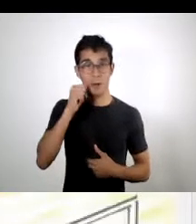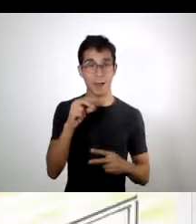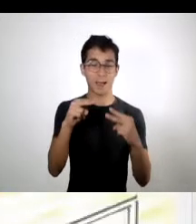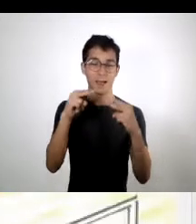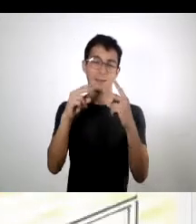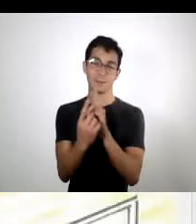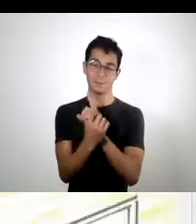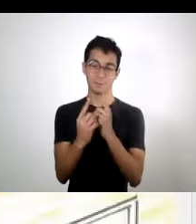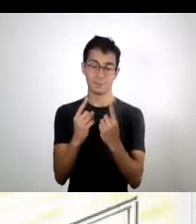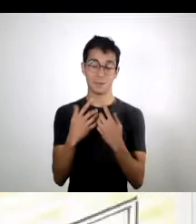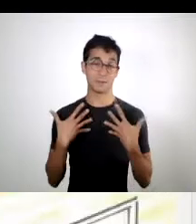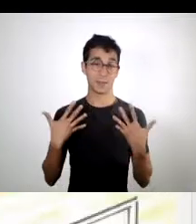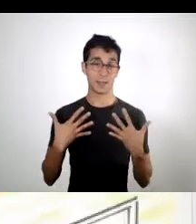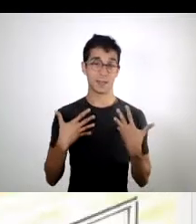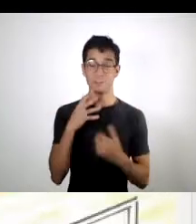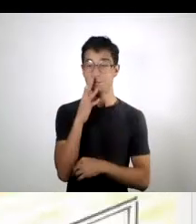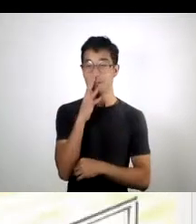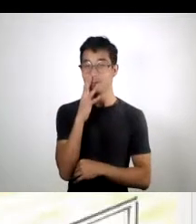gente.